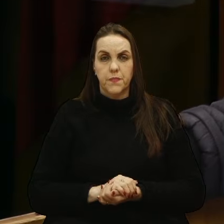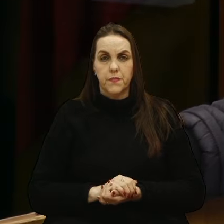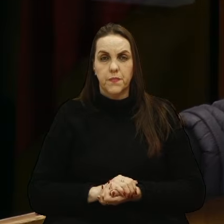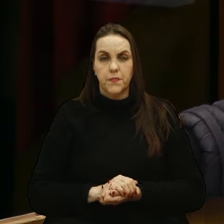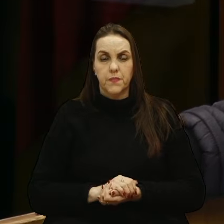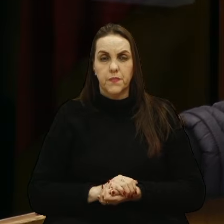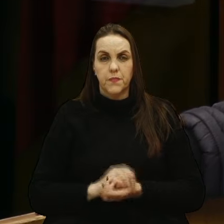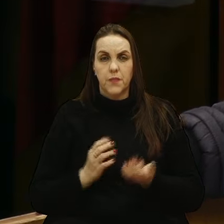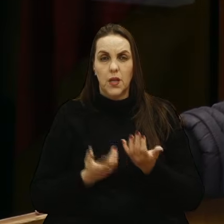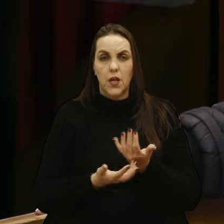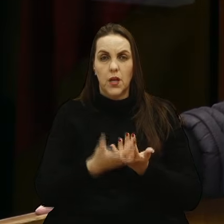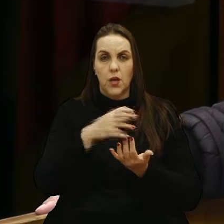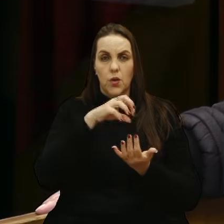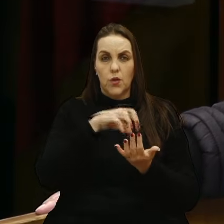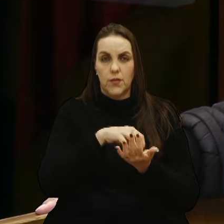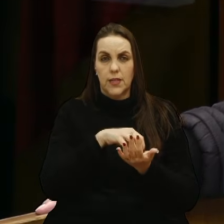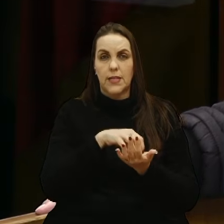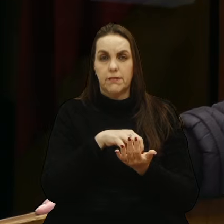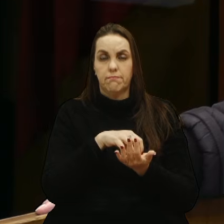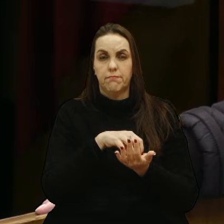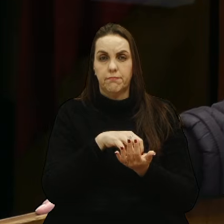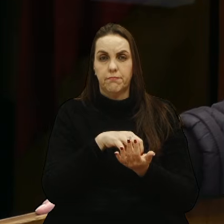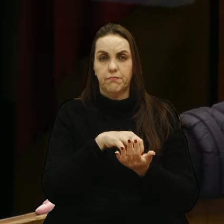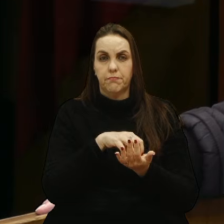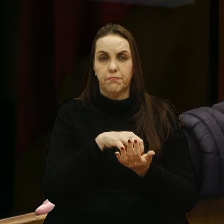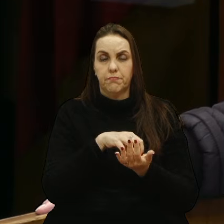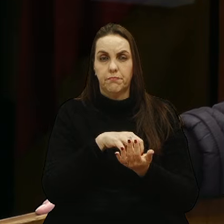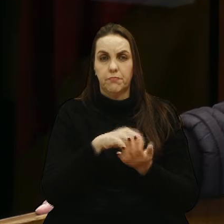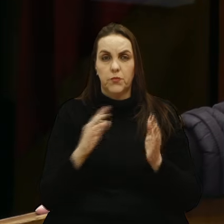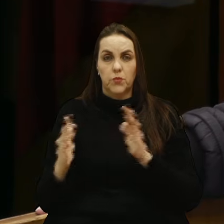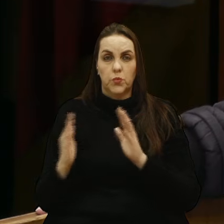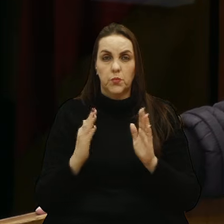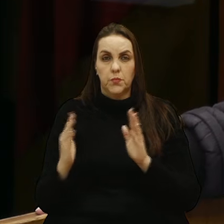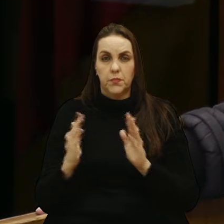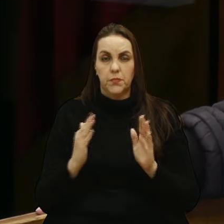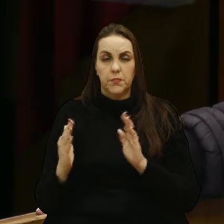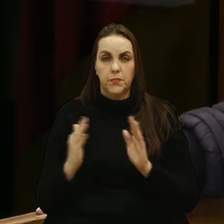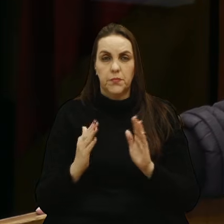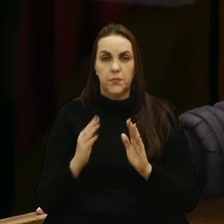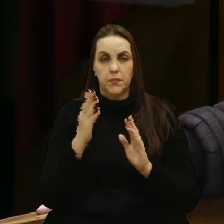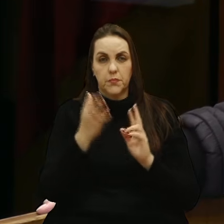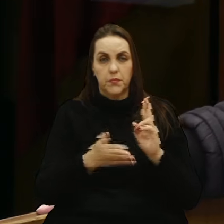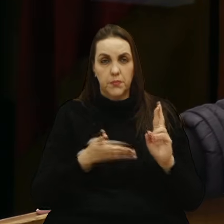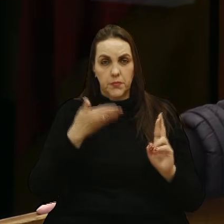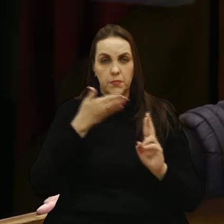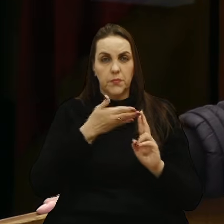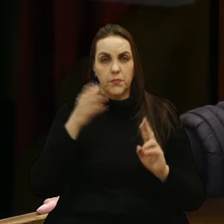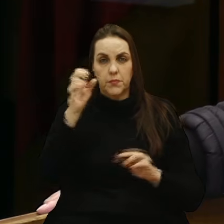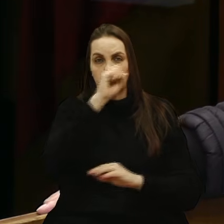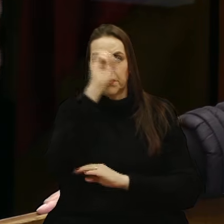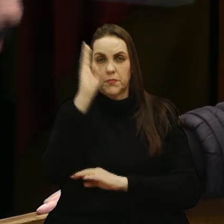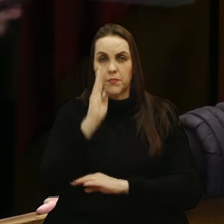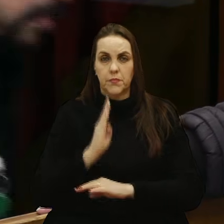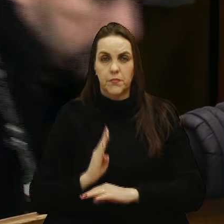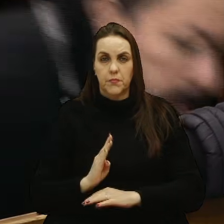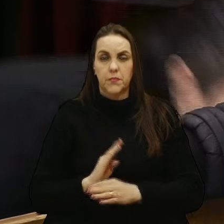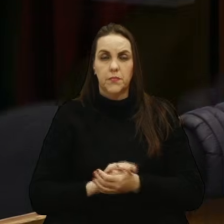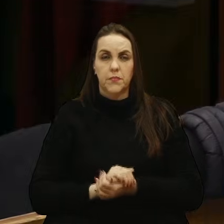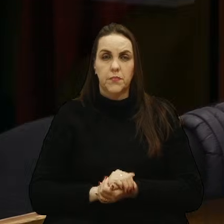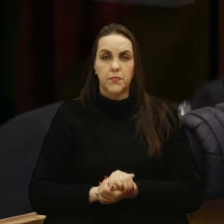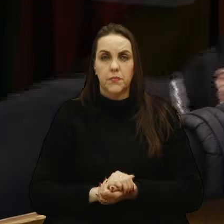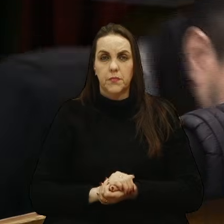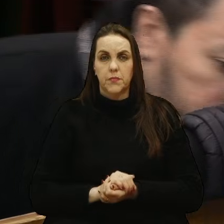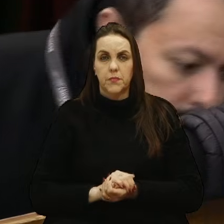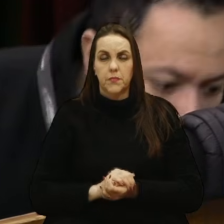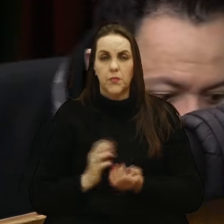A Codeca, em um período, foi referência nacional